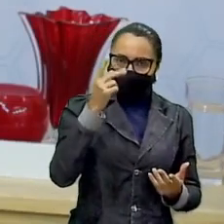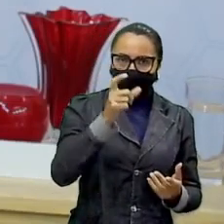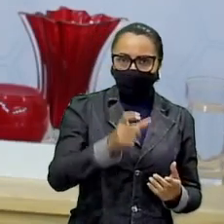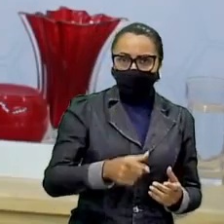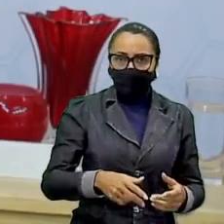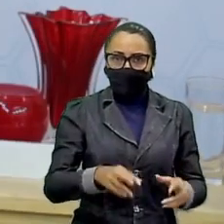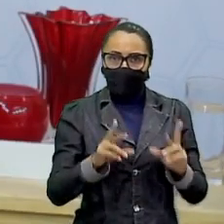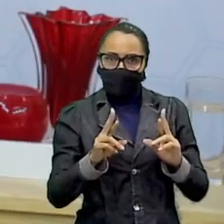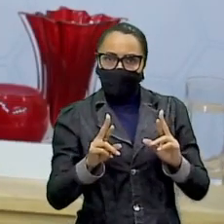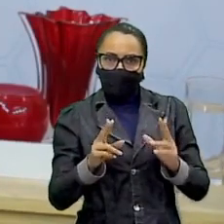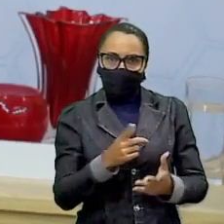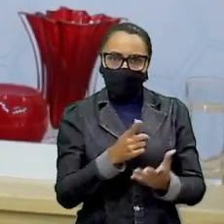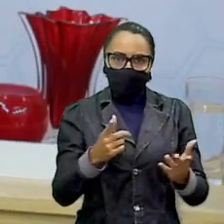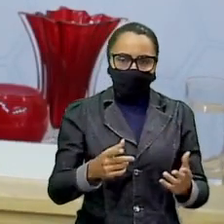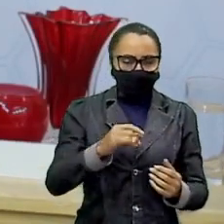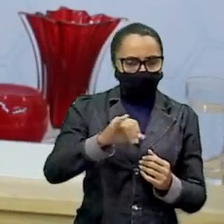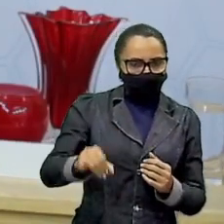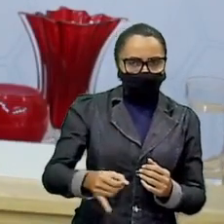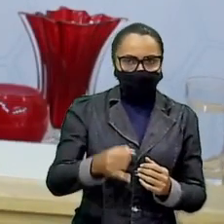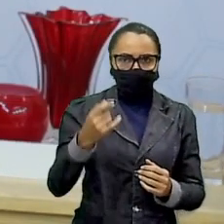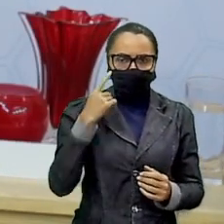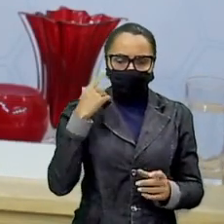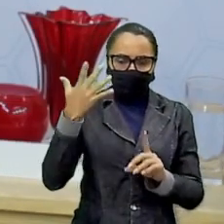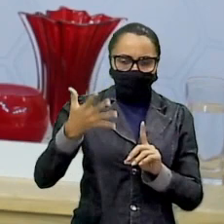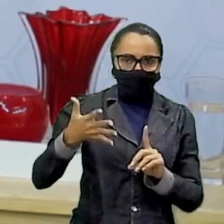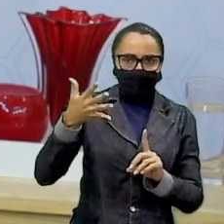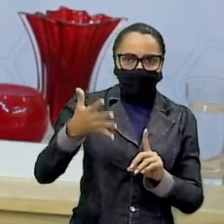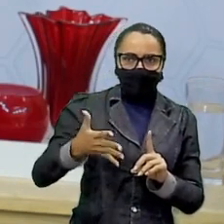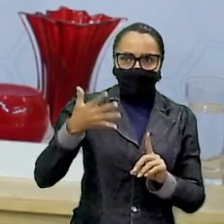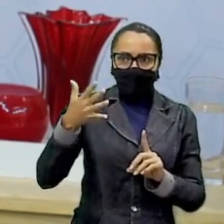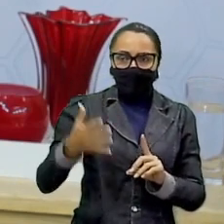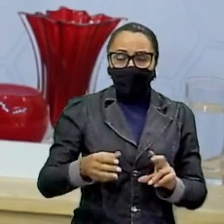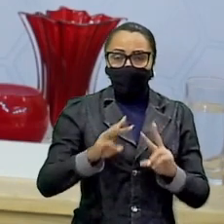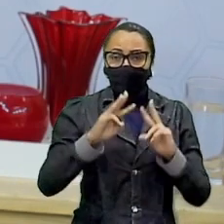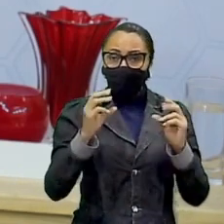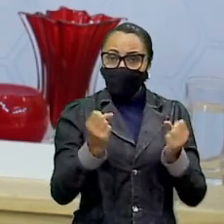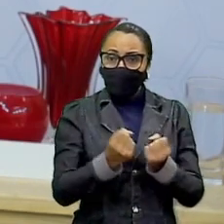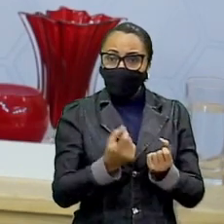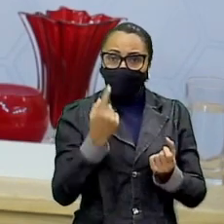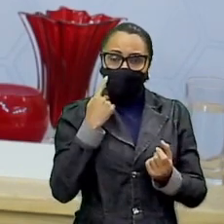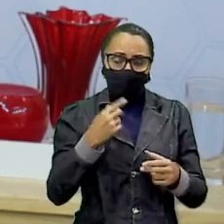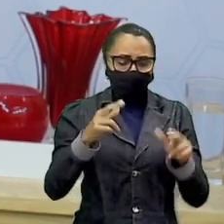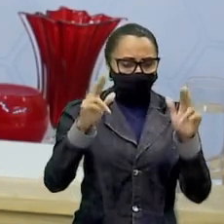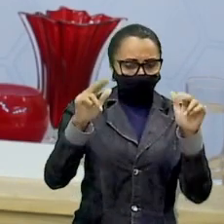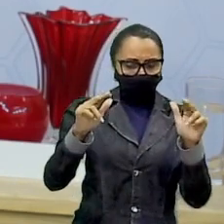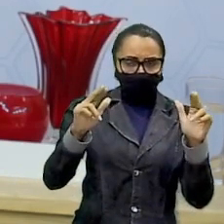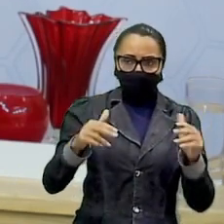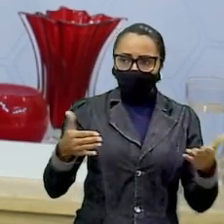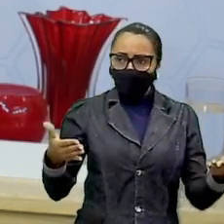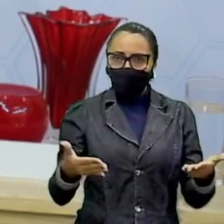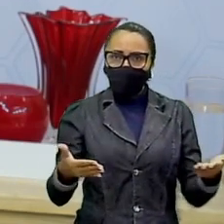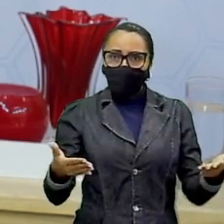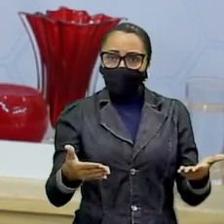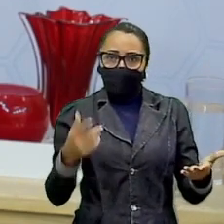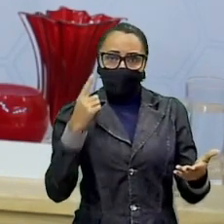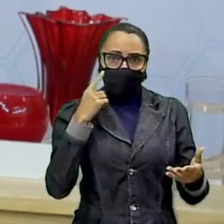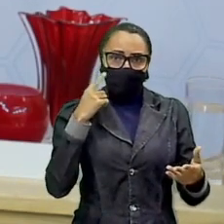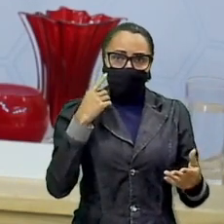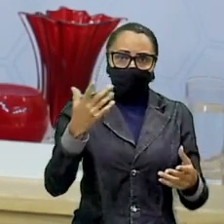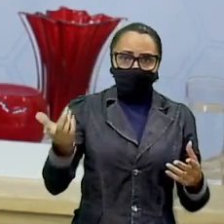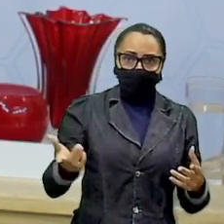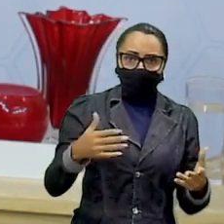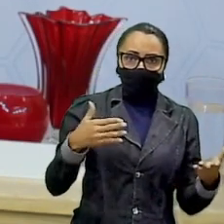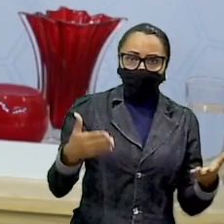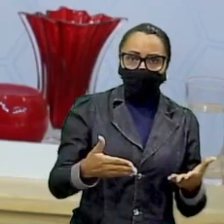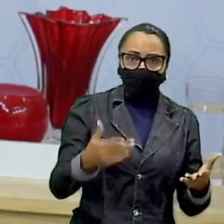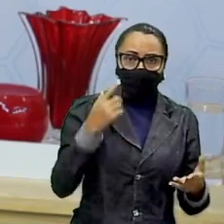que vocês estejam aproveitando as demais palestras, né, do workshop. E aí o tema da palestra de hoje é sobre